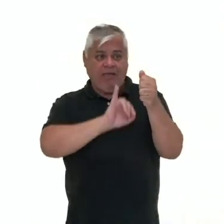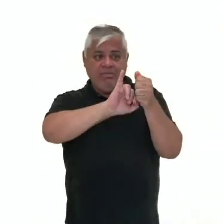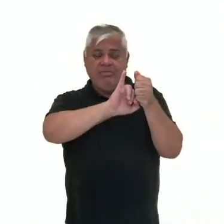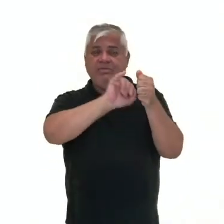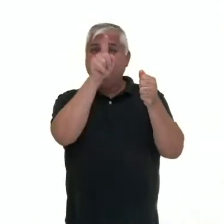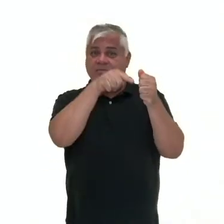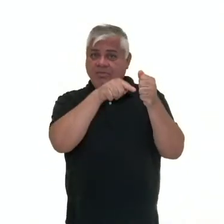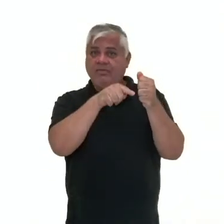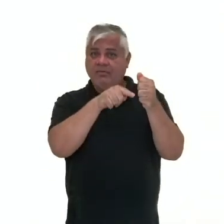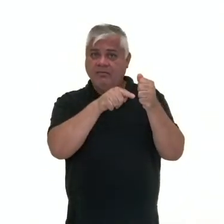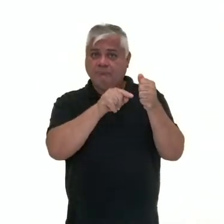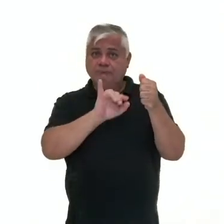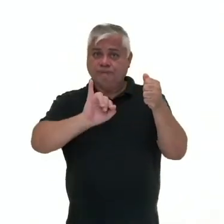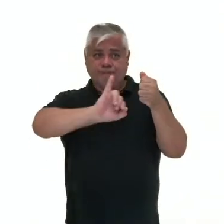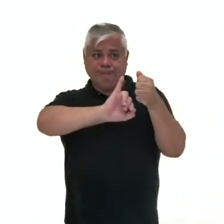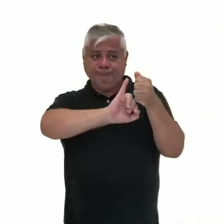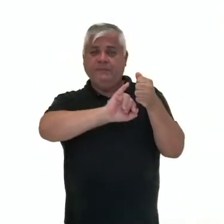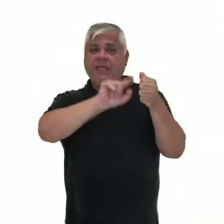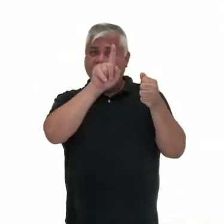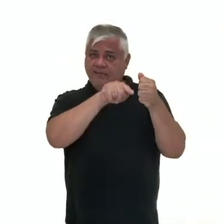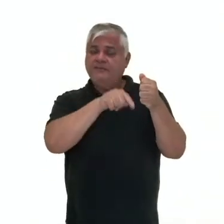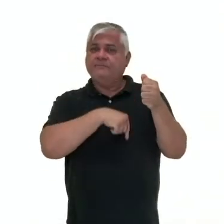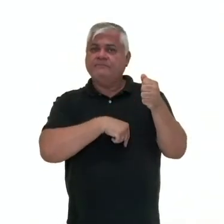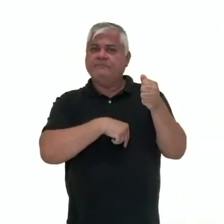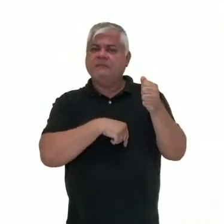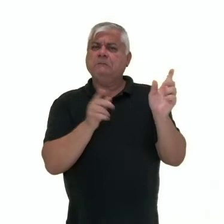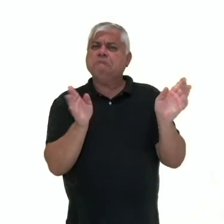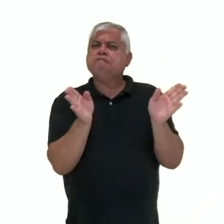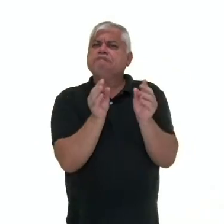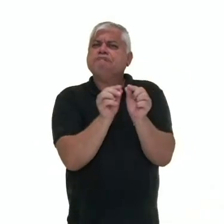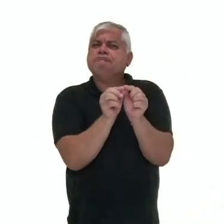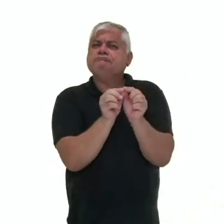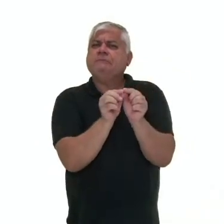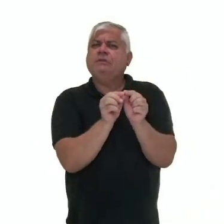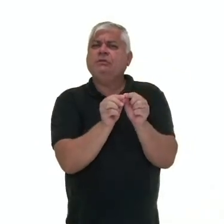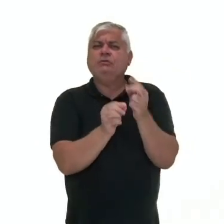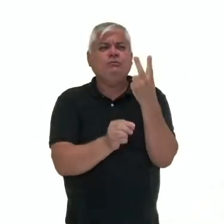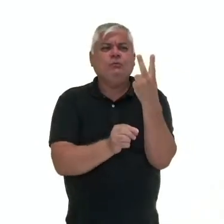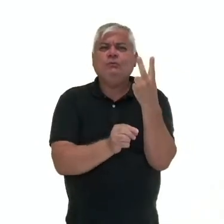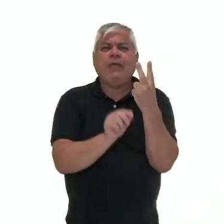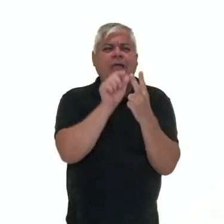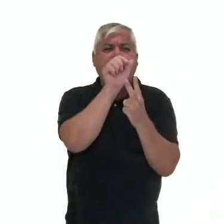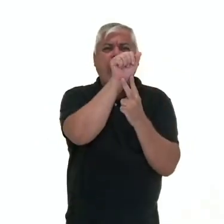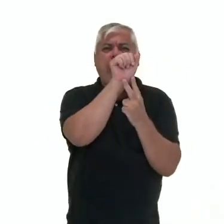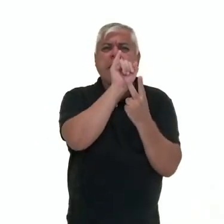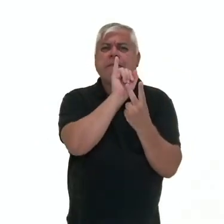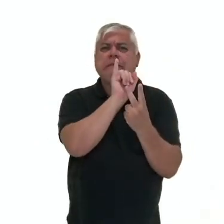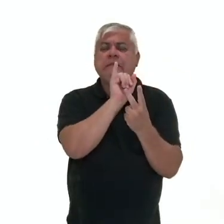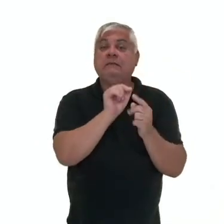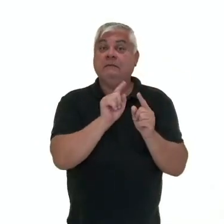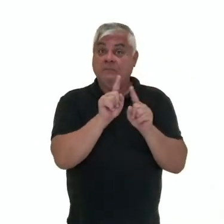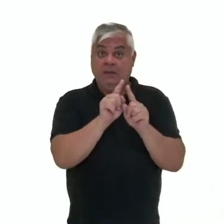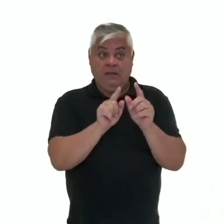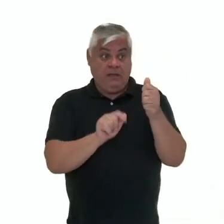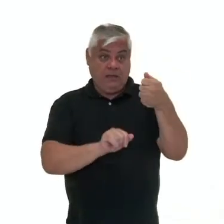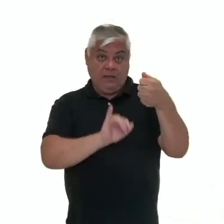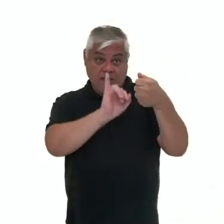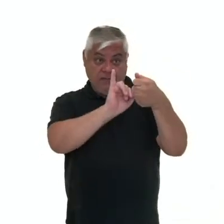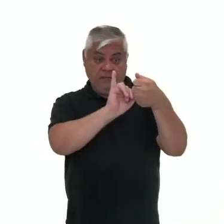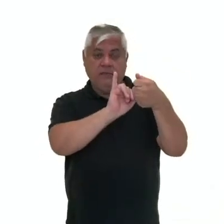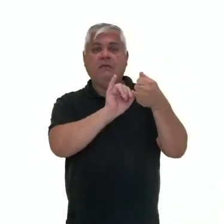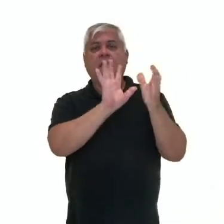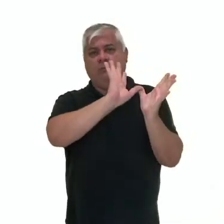interessante, né? A palavra aí é uma palavrinha curta, formada por duas letrinhas. Só que as duas são vogais,